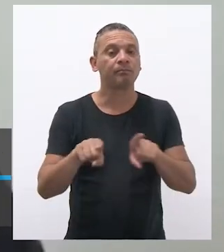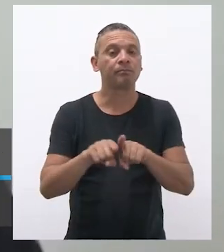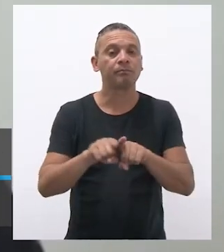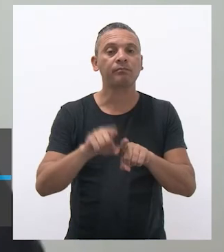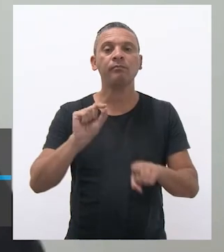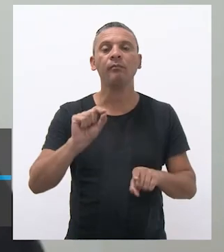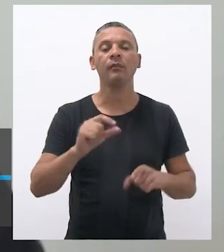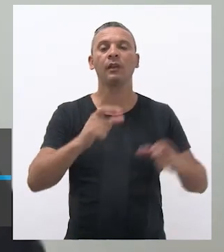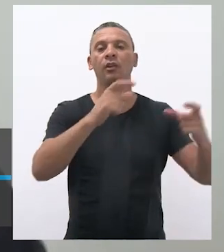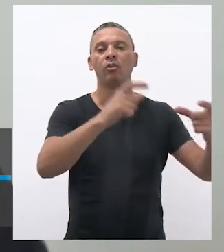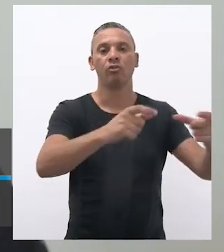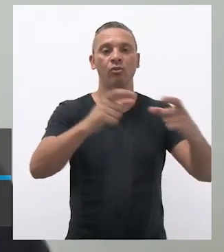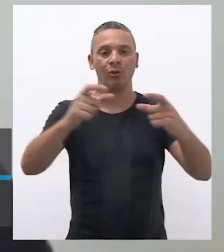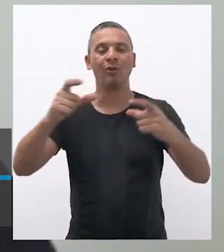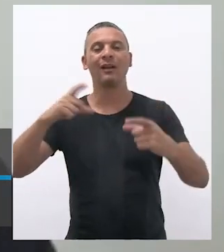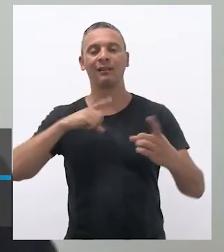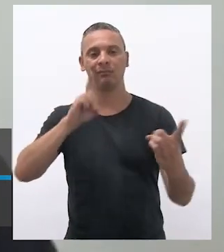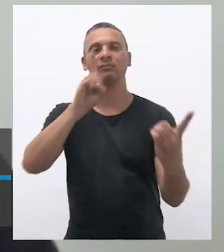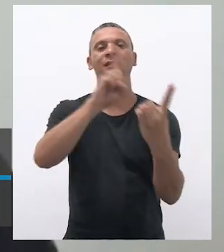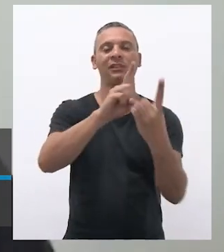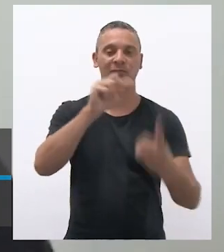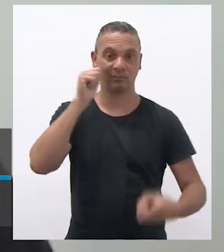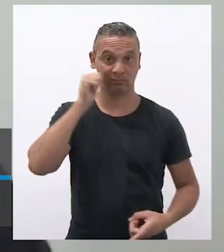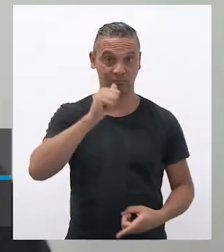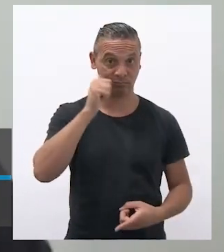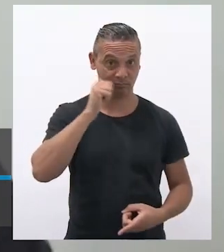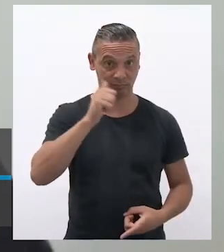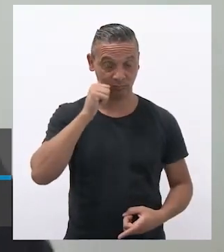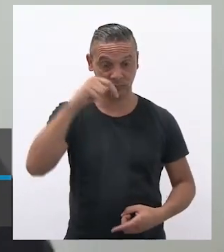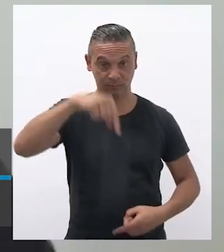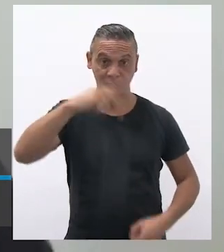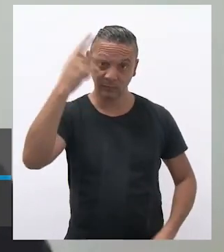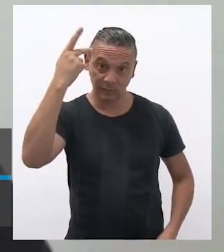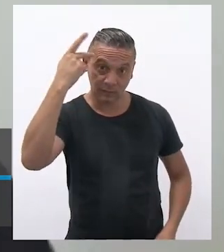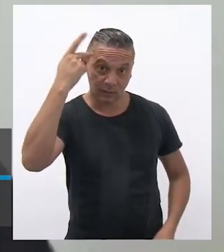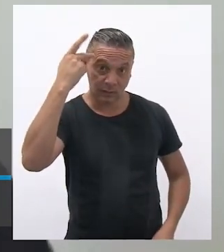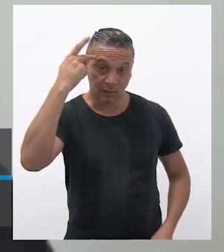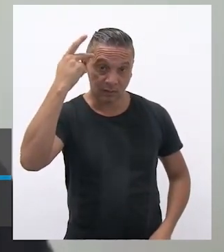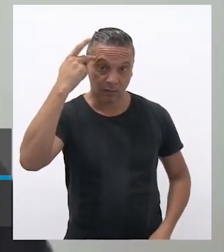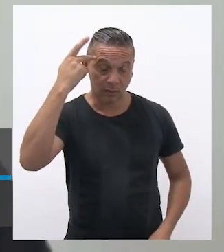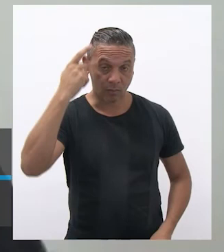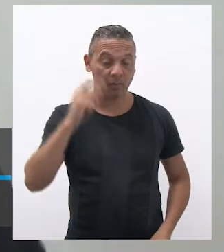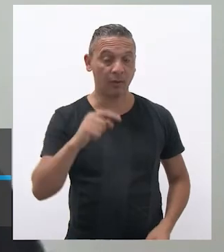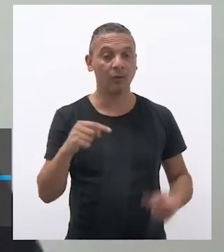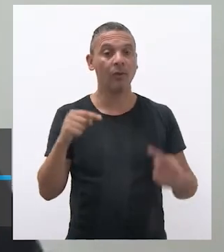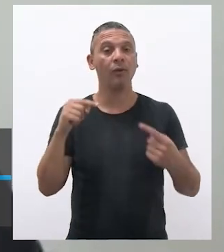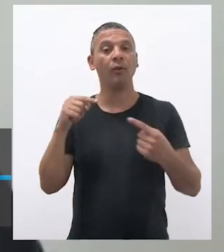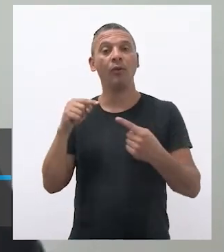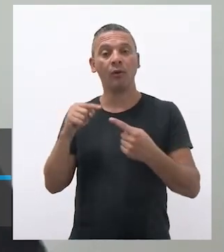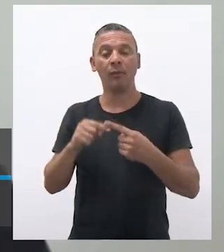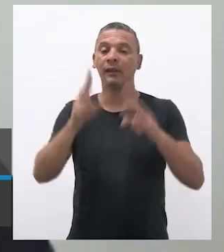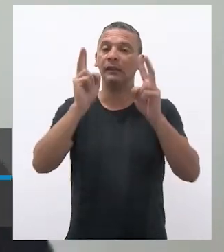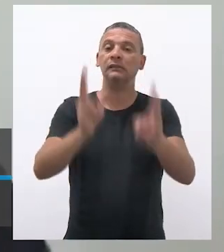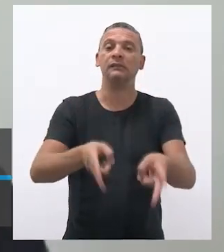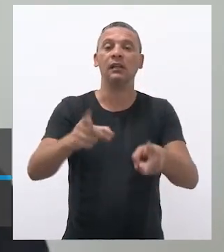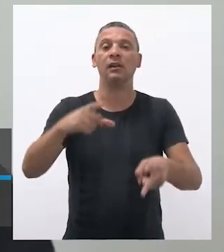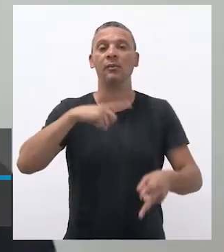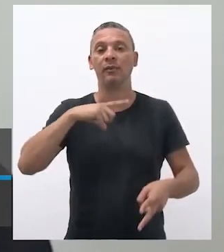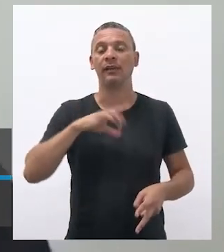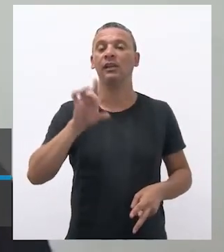locais em que se faz atendimento por parte da Defensoria Pública aqui em São Paulo, esse atendimento se caracteriza por ser integral, ou seja, não